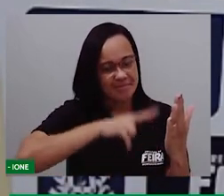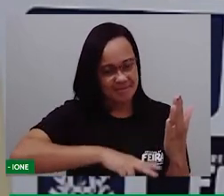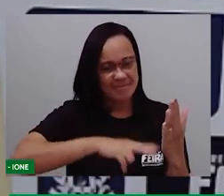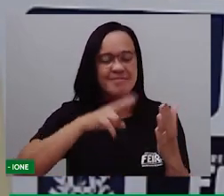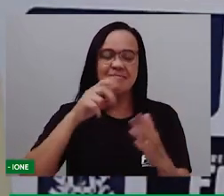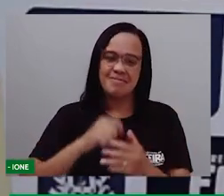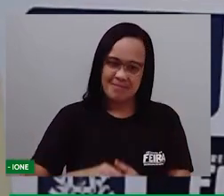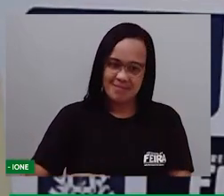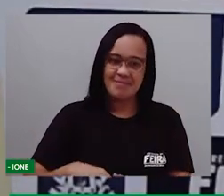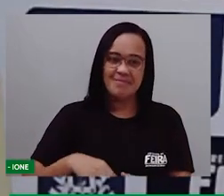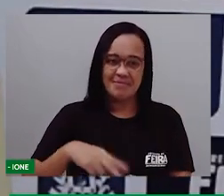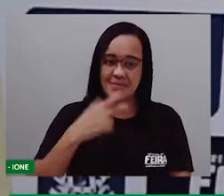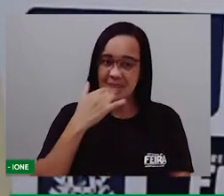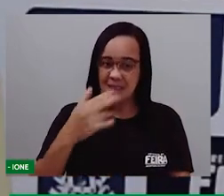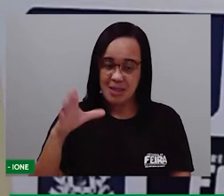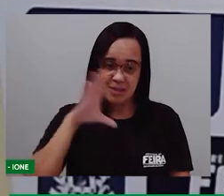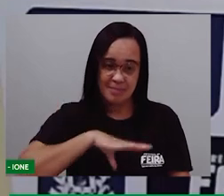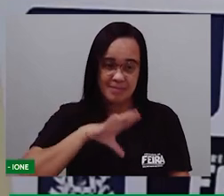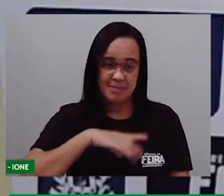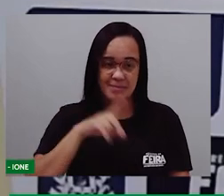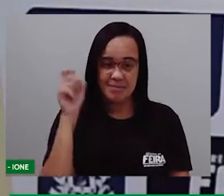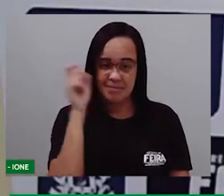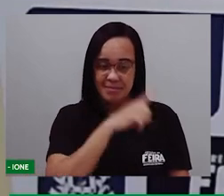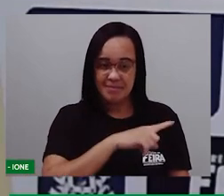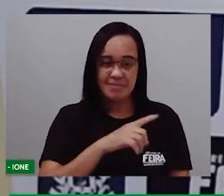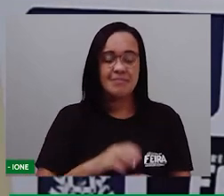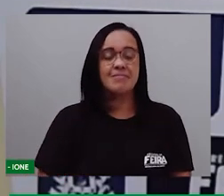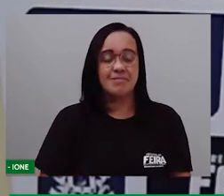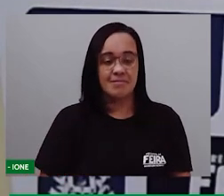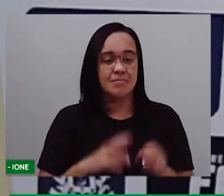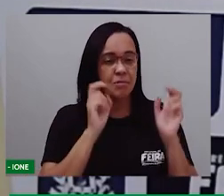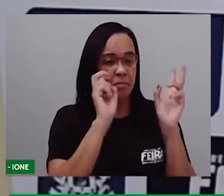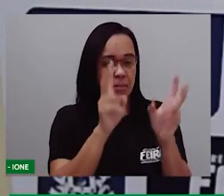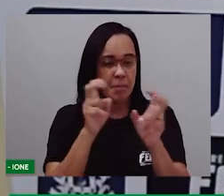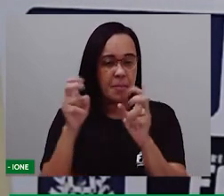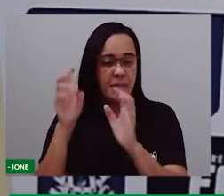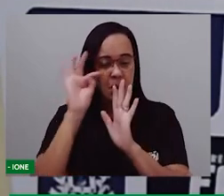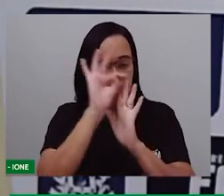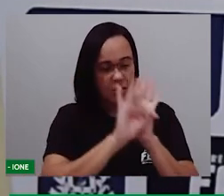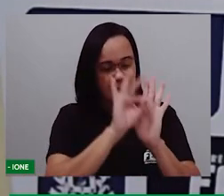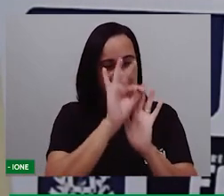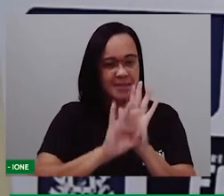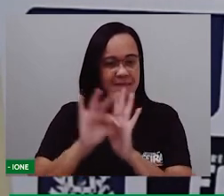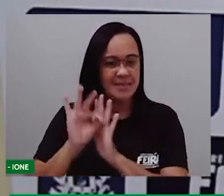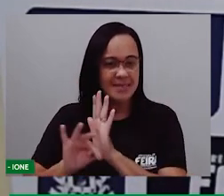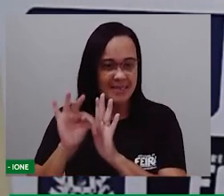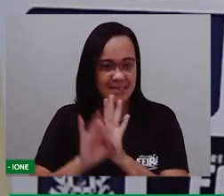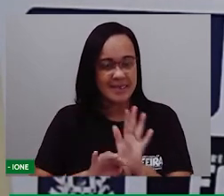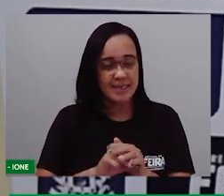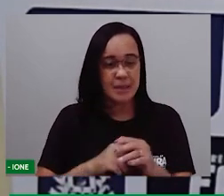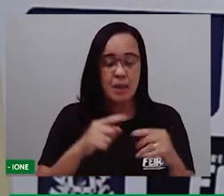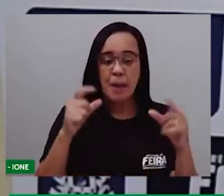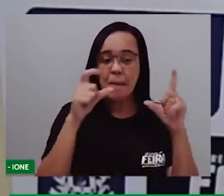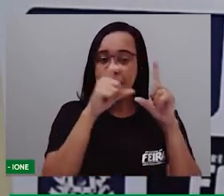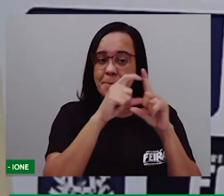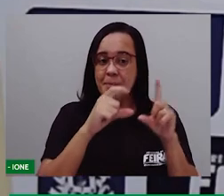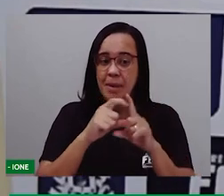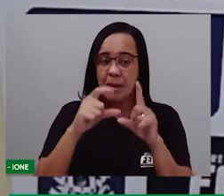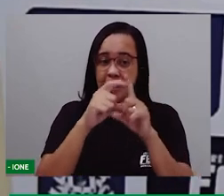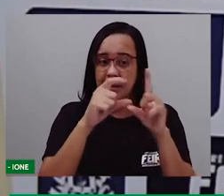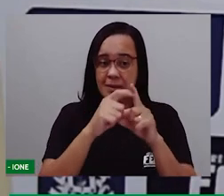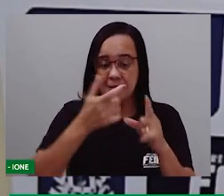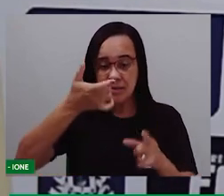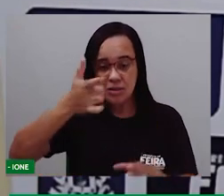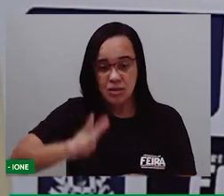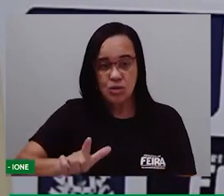trava-línguas reconhecendo e nesses textos são divertidos eles trazem repetição de palavras